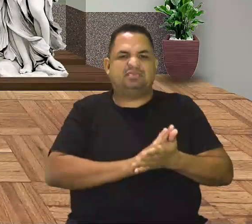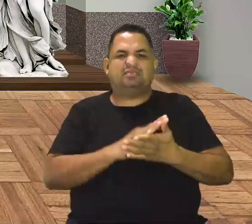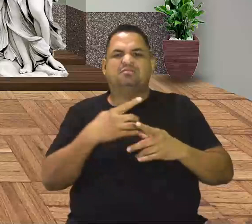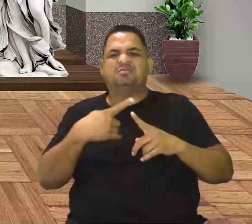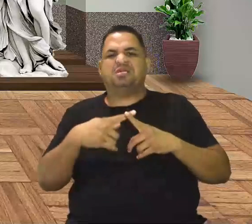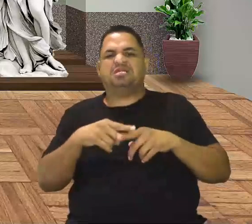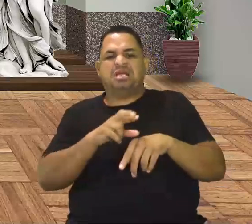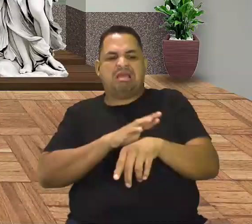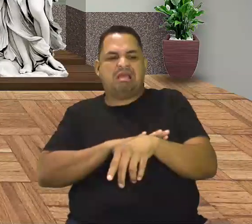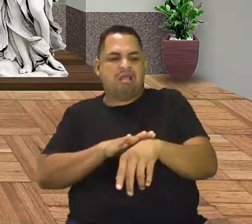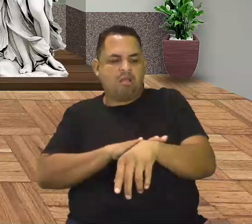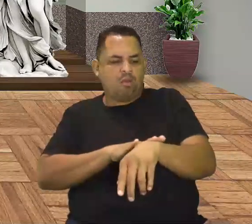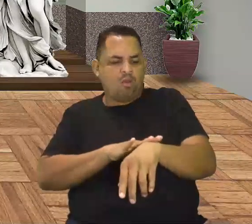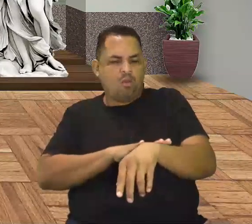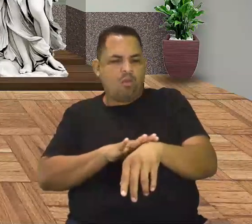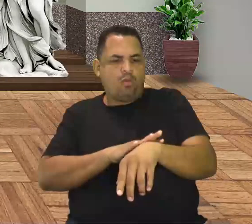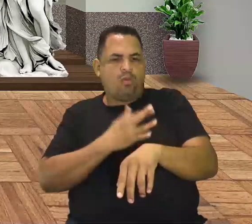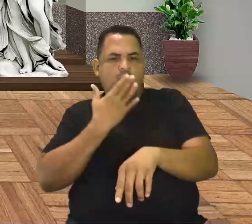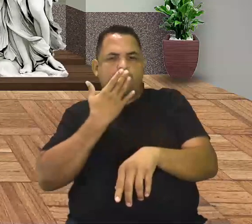da pele.